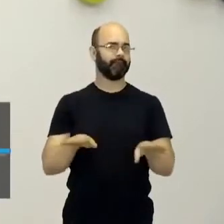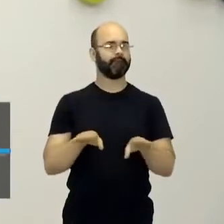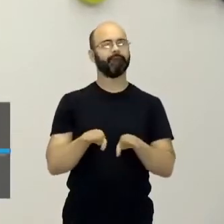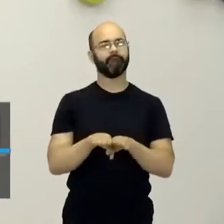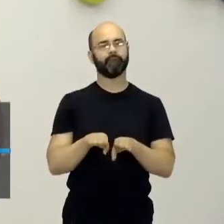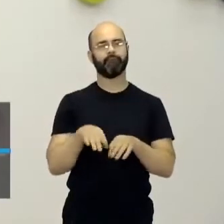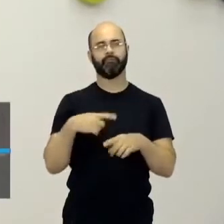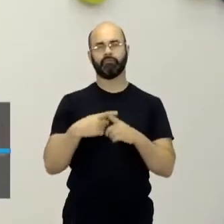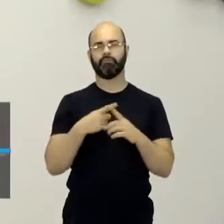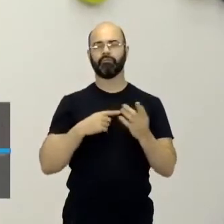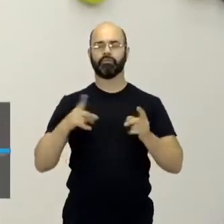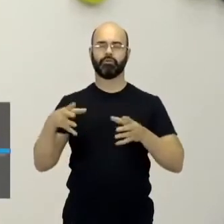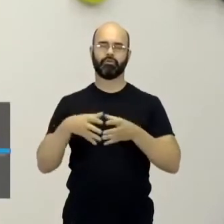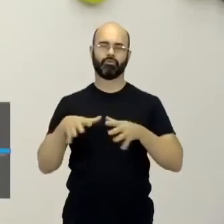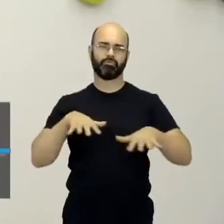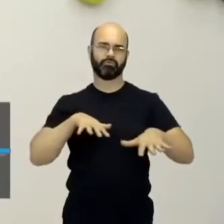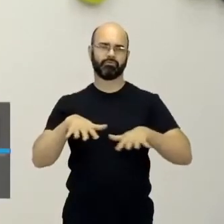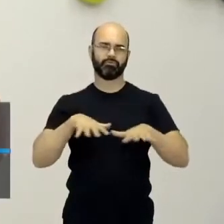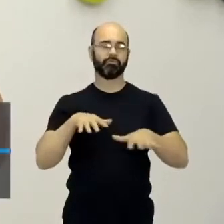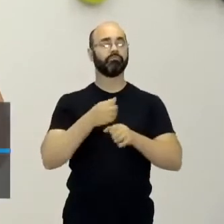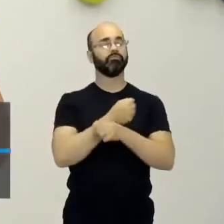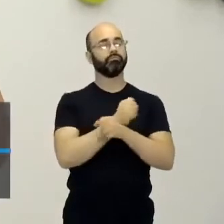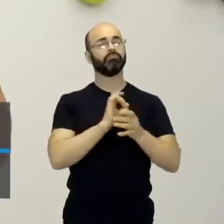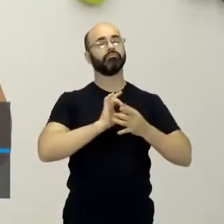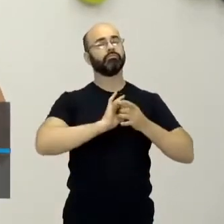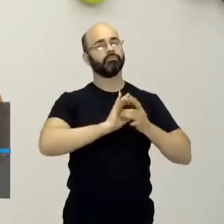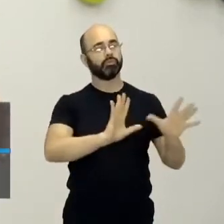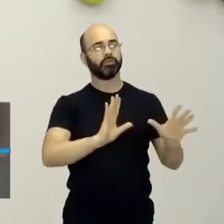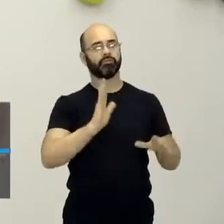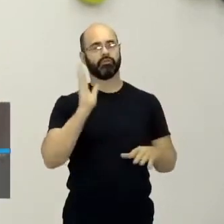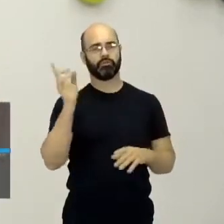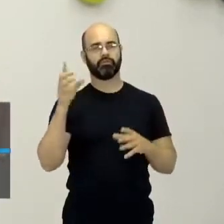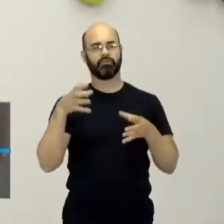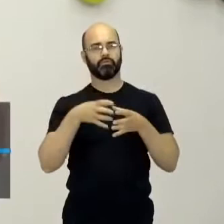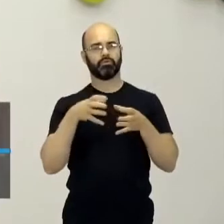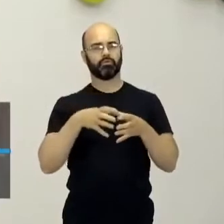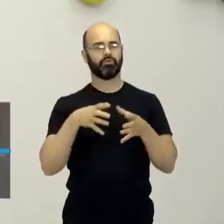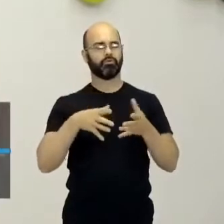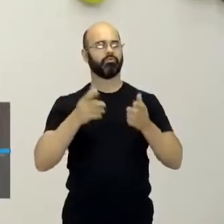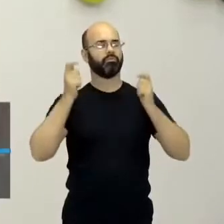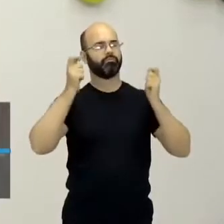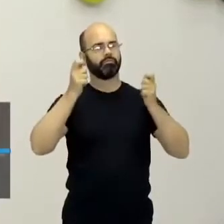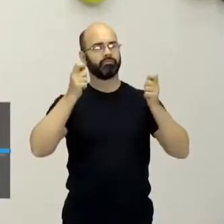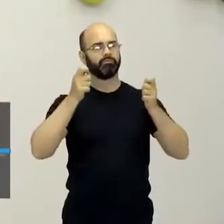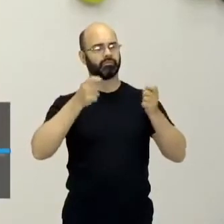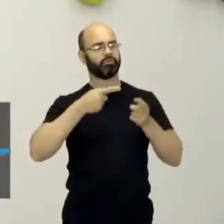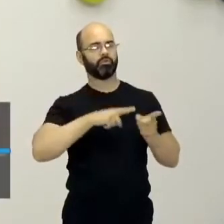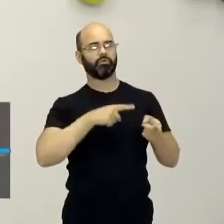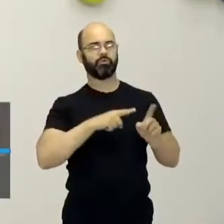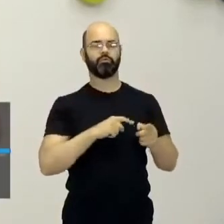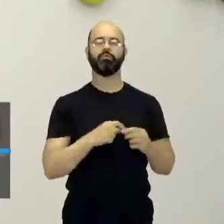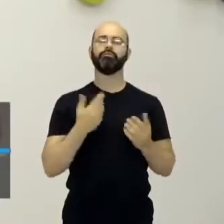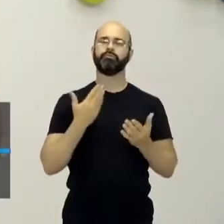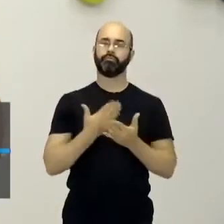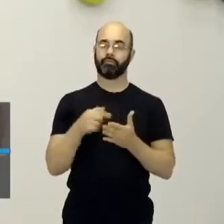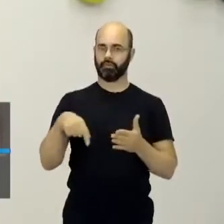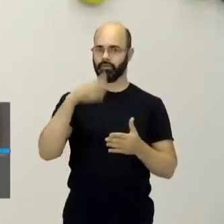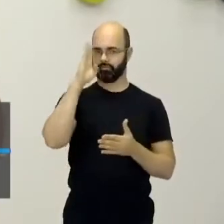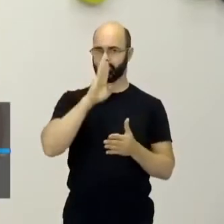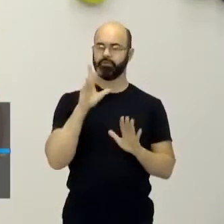movimentos abolicionistas que acontecem no Brasil. Nós teremos várias aulas ainda nesse terceiro bimestre que vão tratar